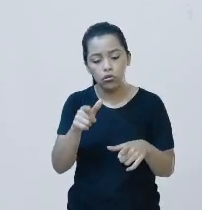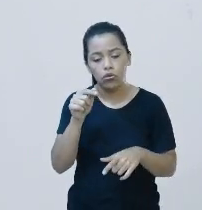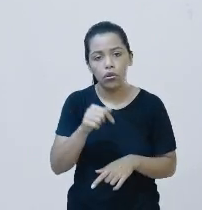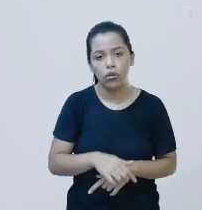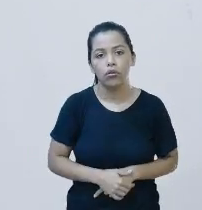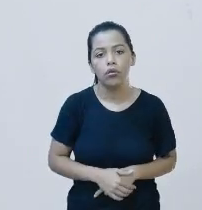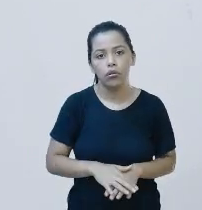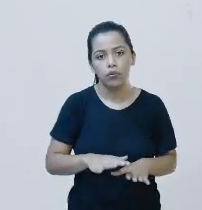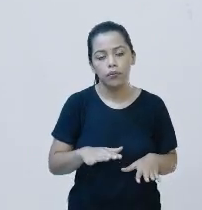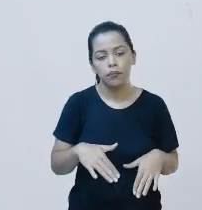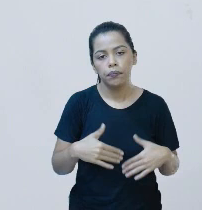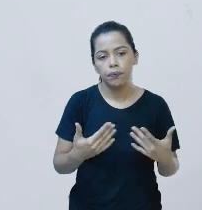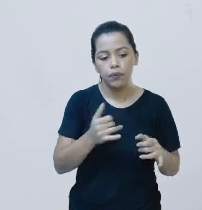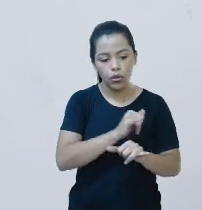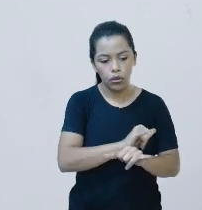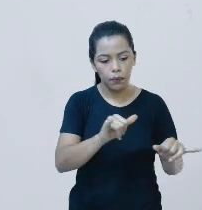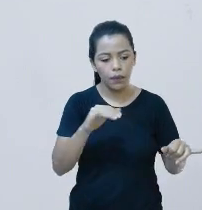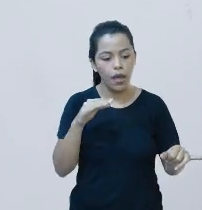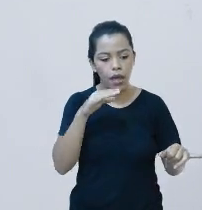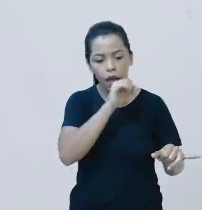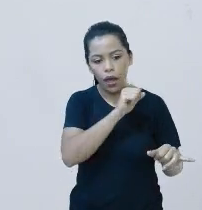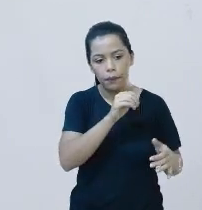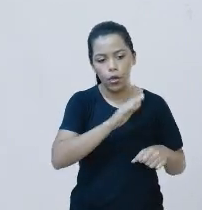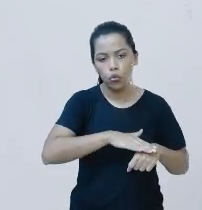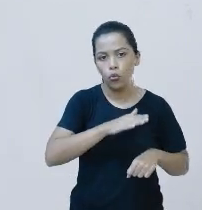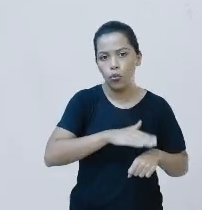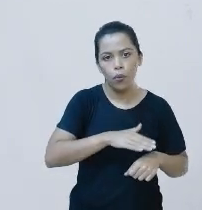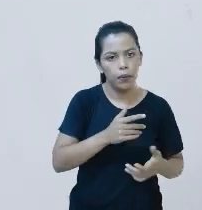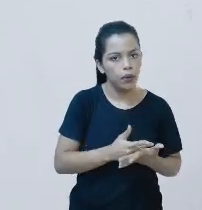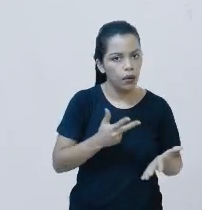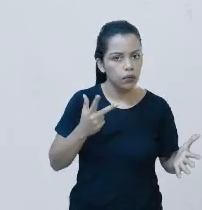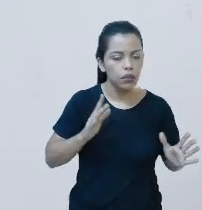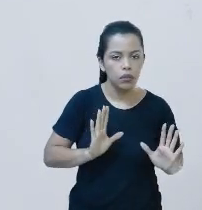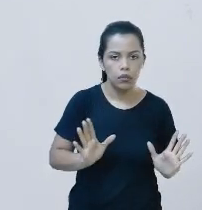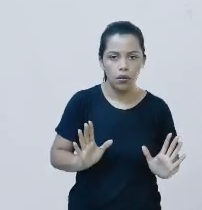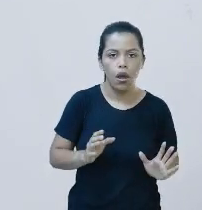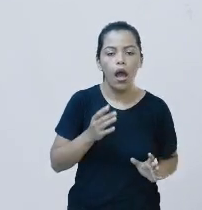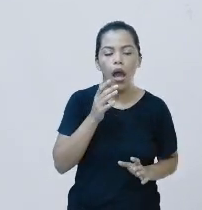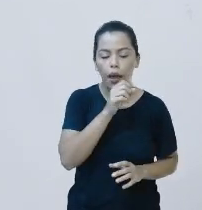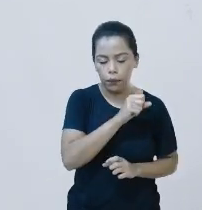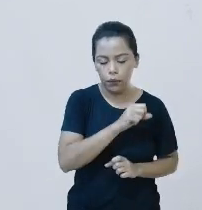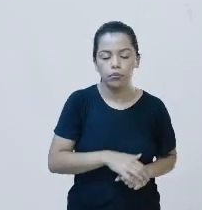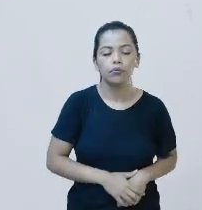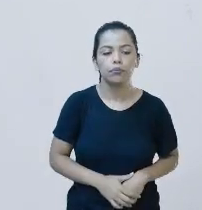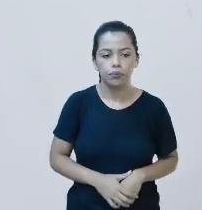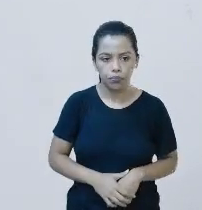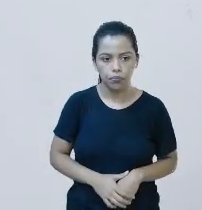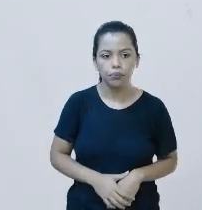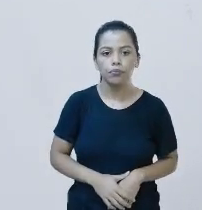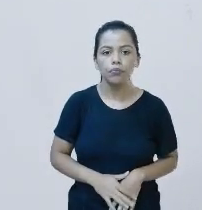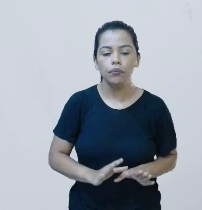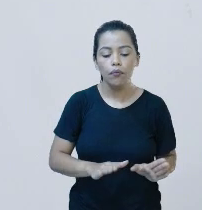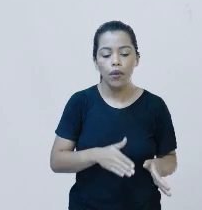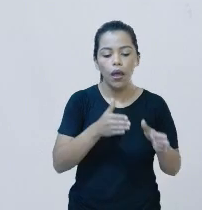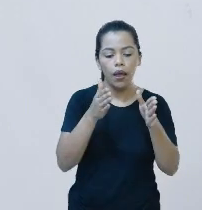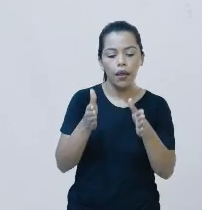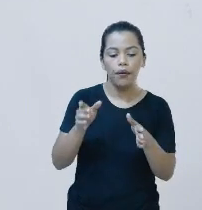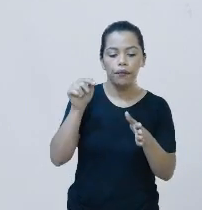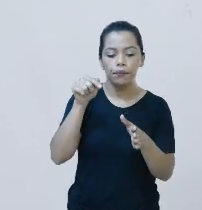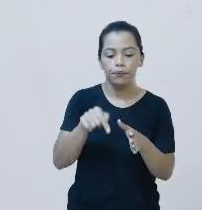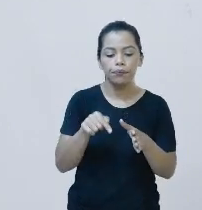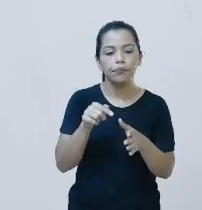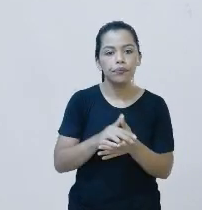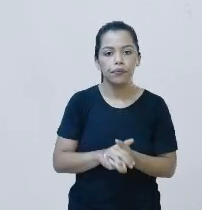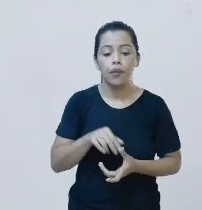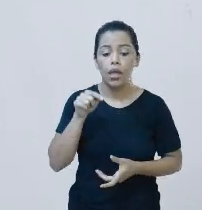ele vai passar aquela notícia praticamente no momento em que ela está acontecendo. Enquanto a reportagem, esse